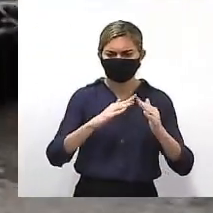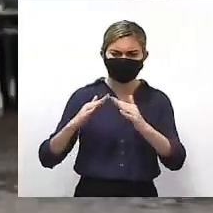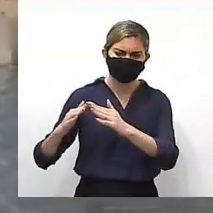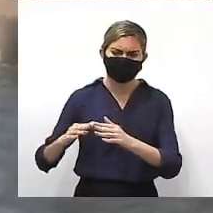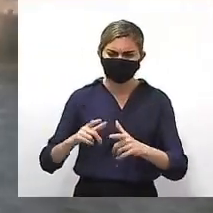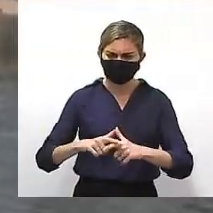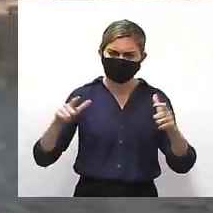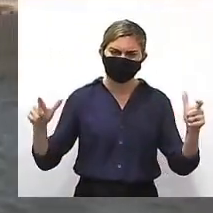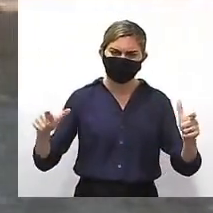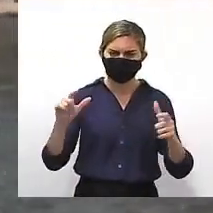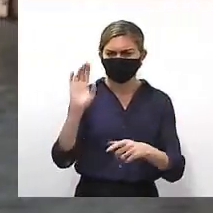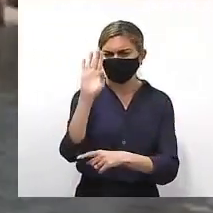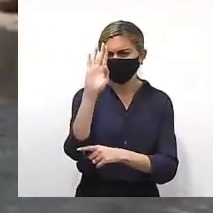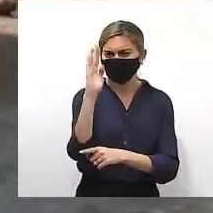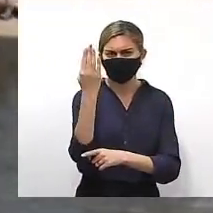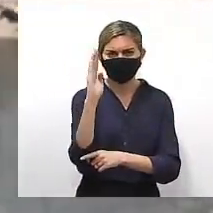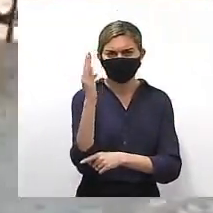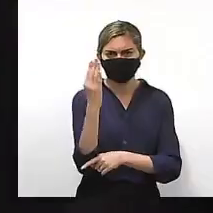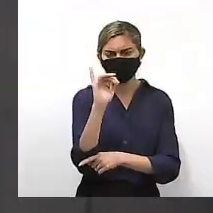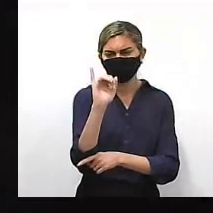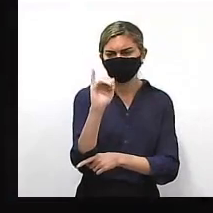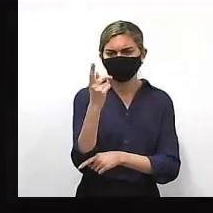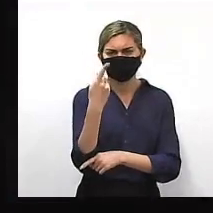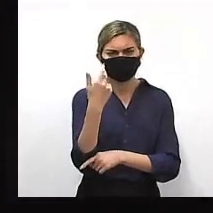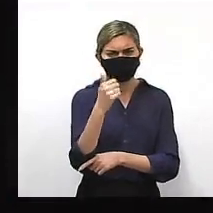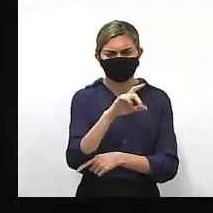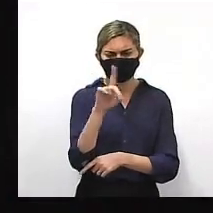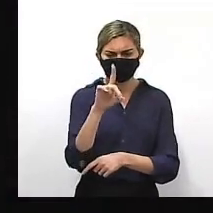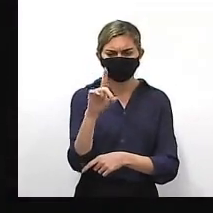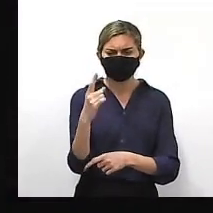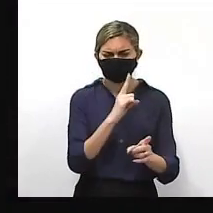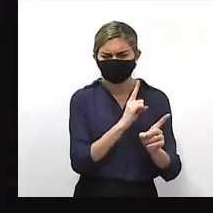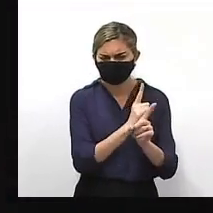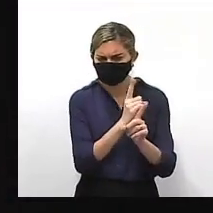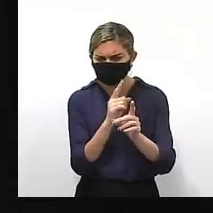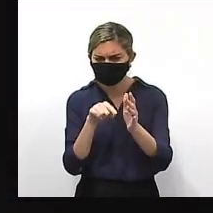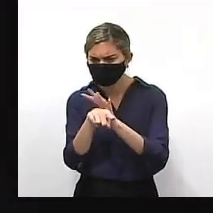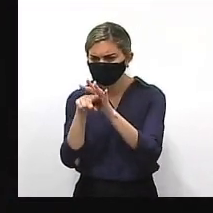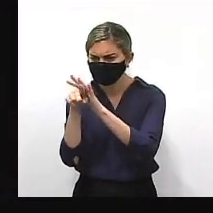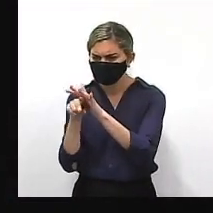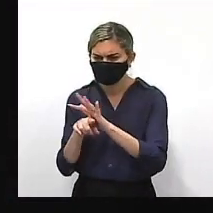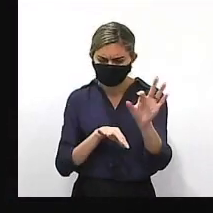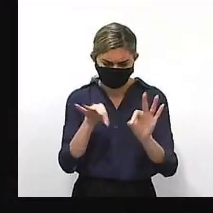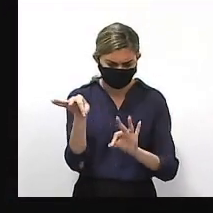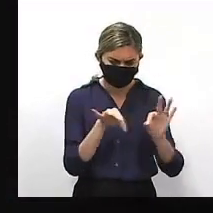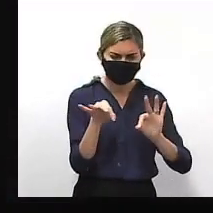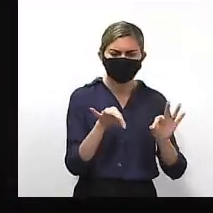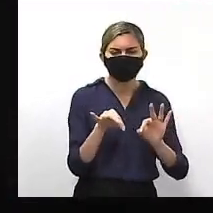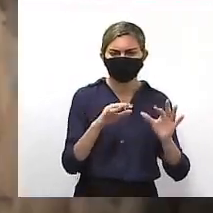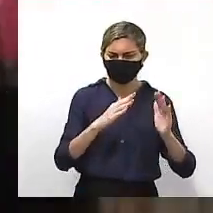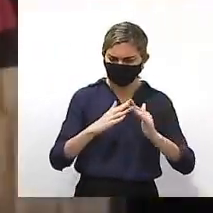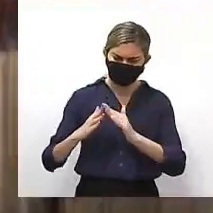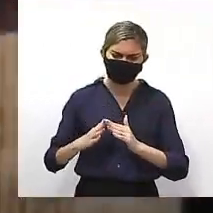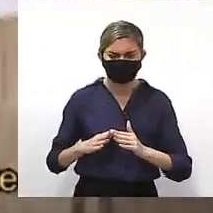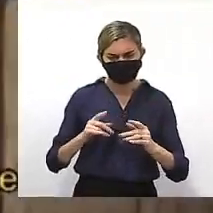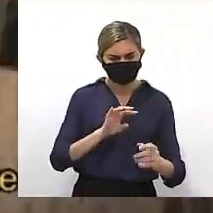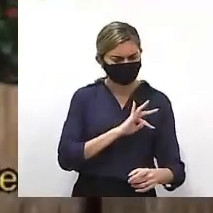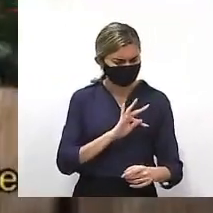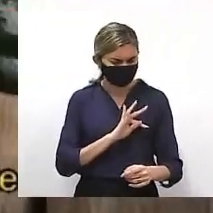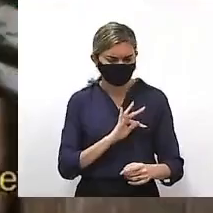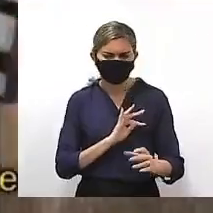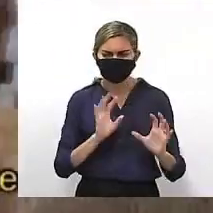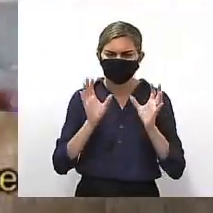maioria por palafitas, na Ilha de Deus. Um diagnóstico foi então elaborado entre moradores e técnicos, e